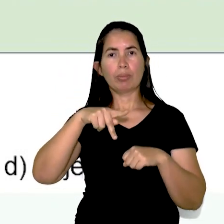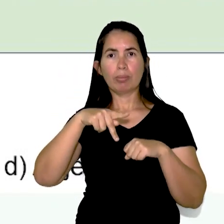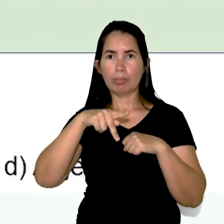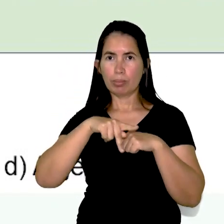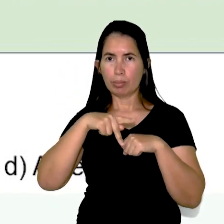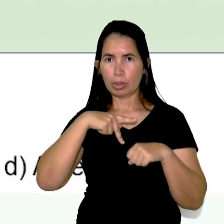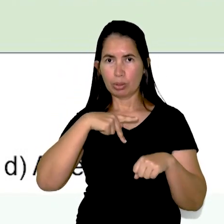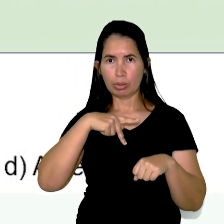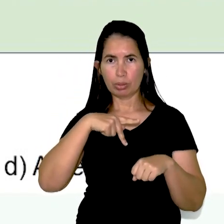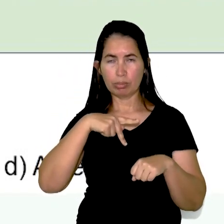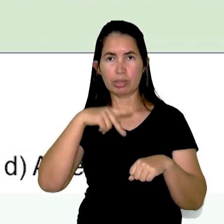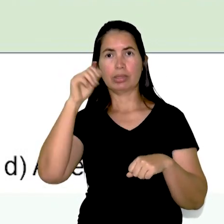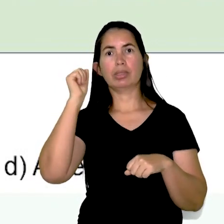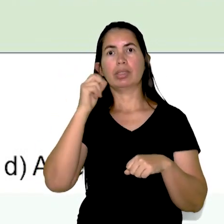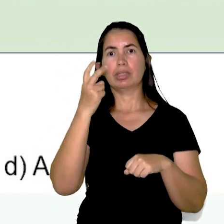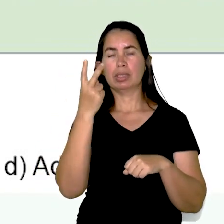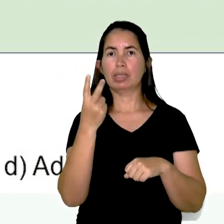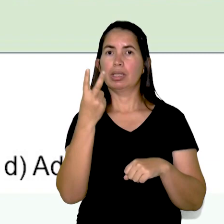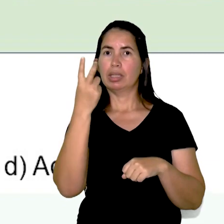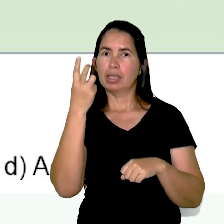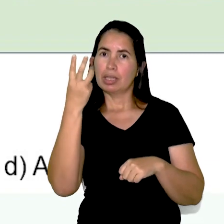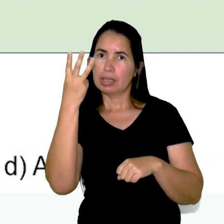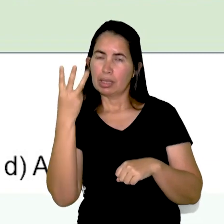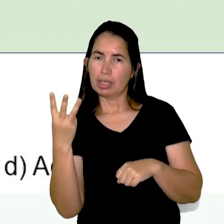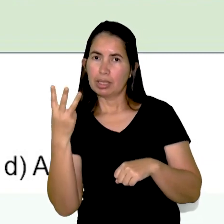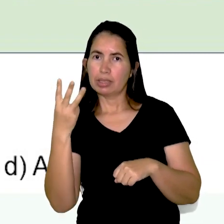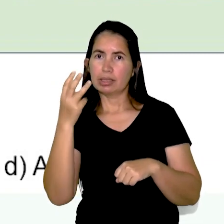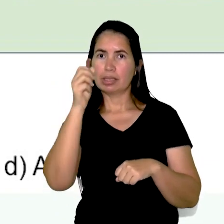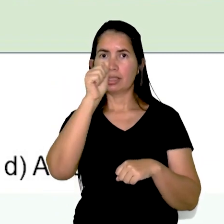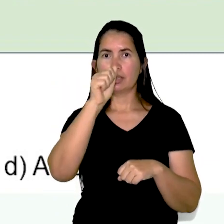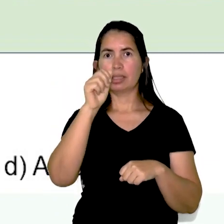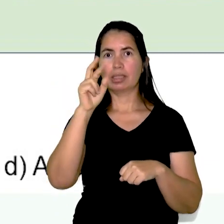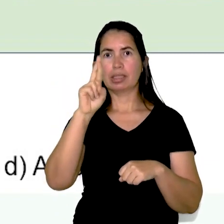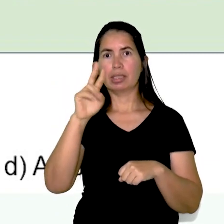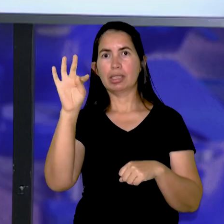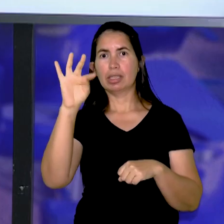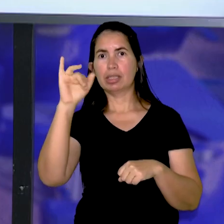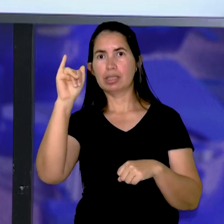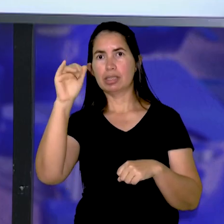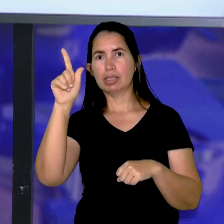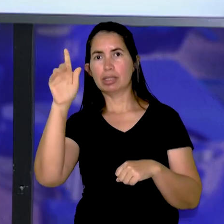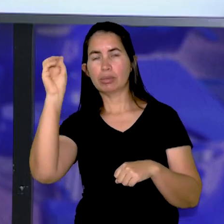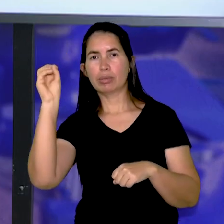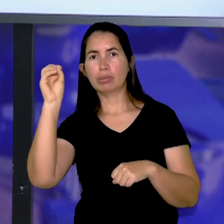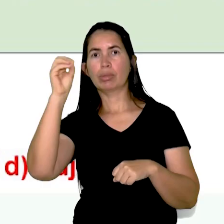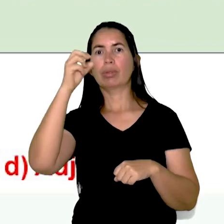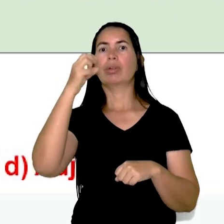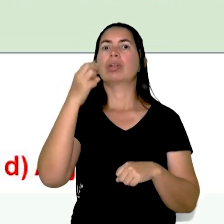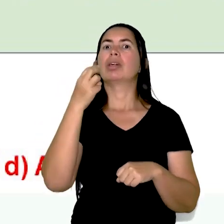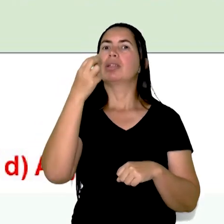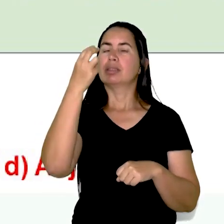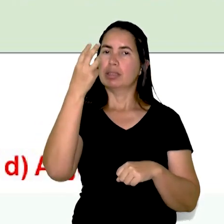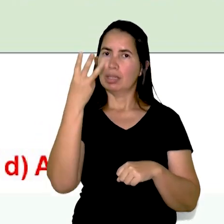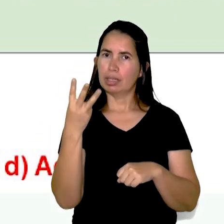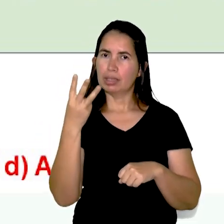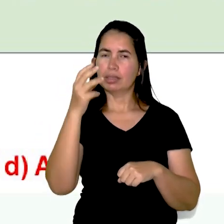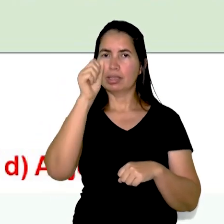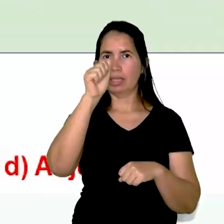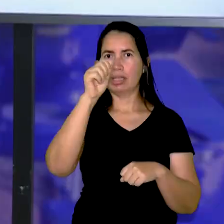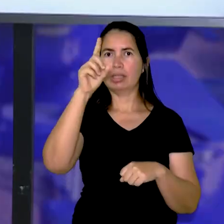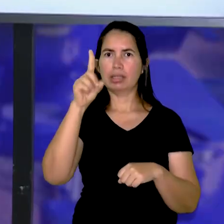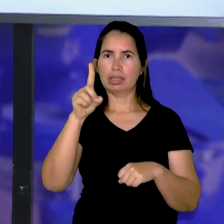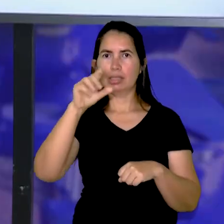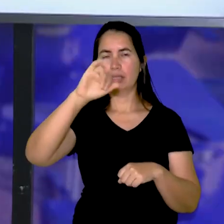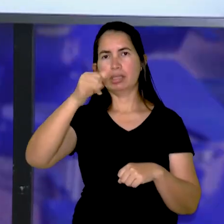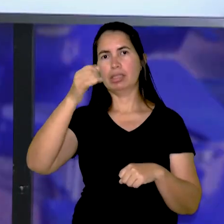3 artigos ou 3 adjetivos? Vamos ver a resposta? São 3 adjetivos.